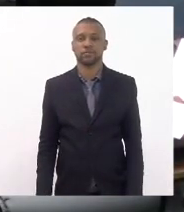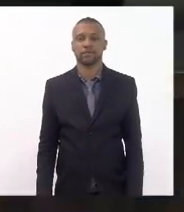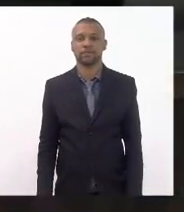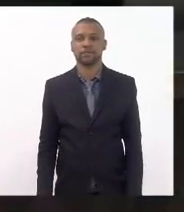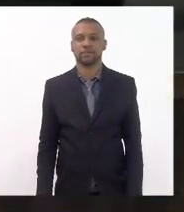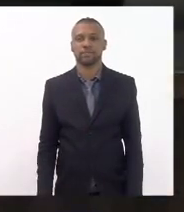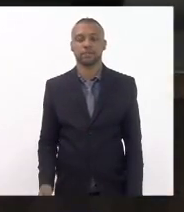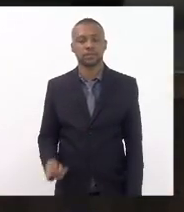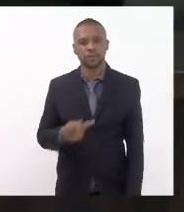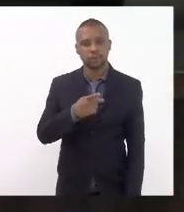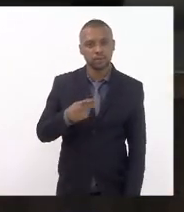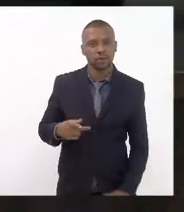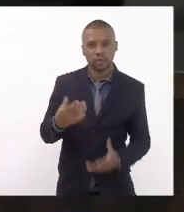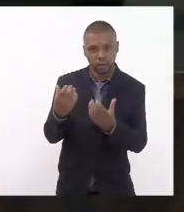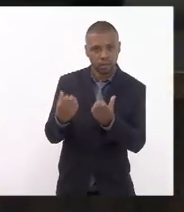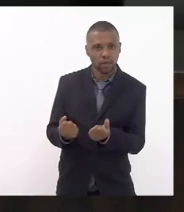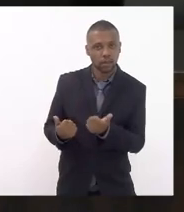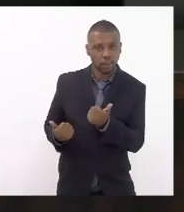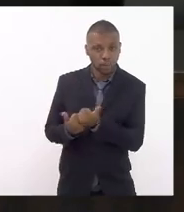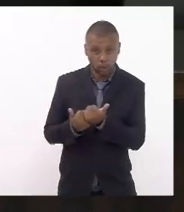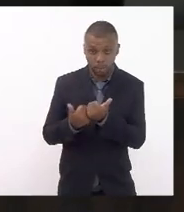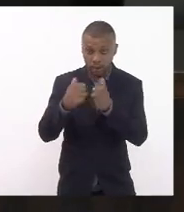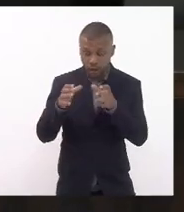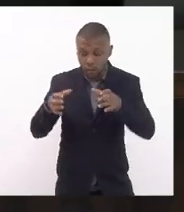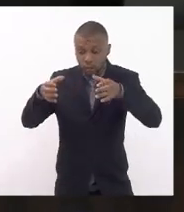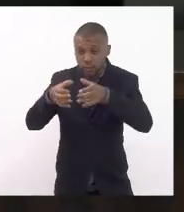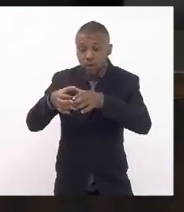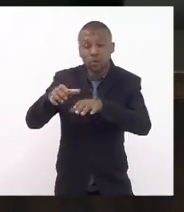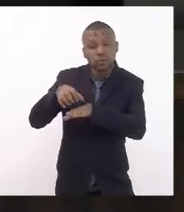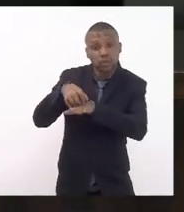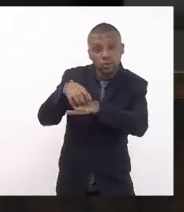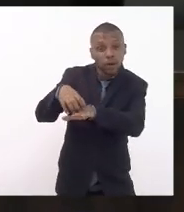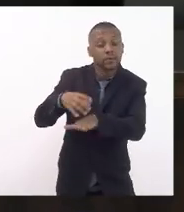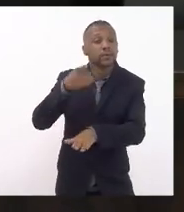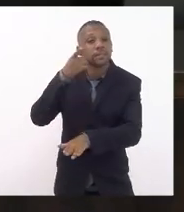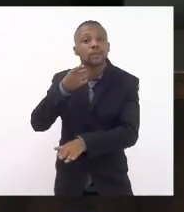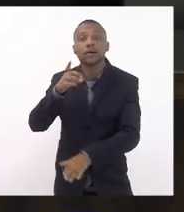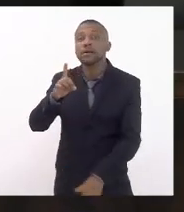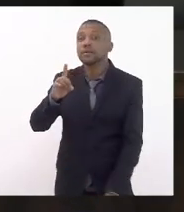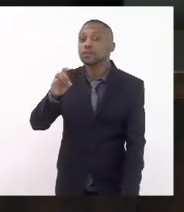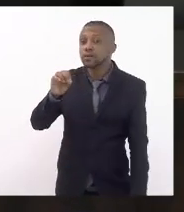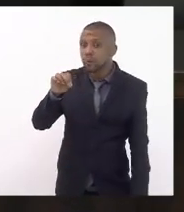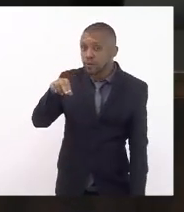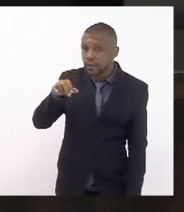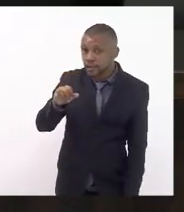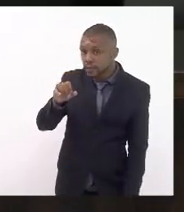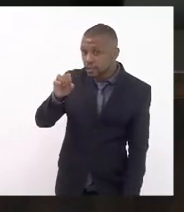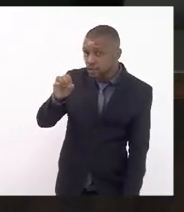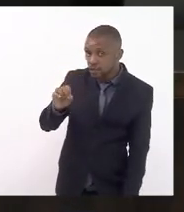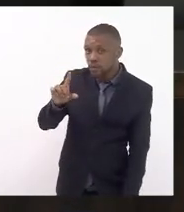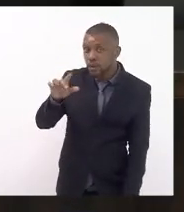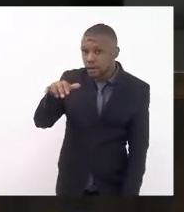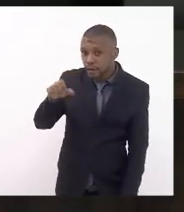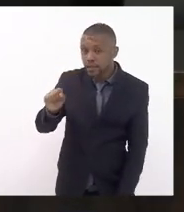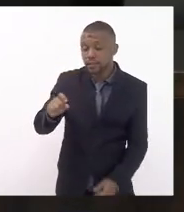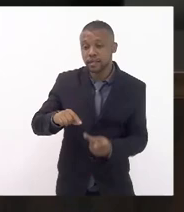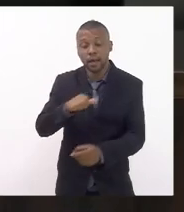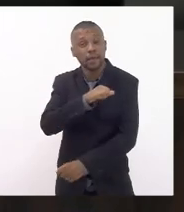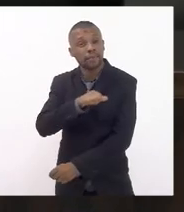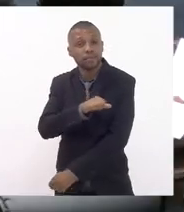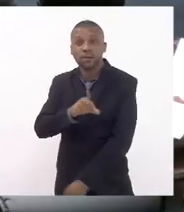Que a presidência defere. Pela Comissão de Transporte, deputado Dionísio Lins. Deputado Dionísio Lins. Deputada enfermeira